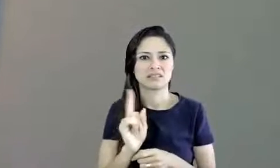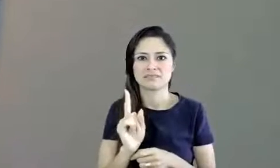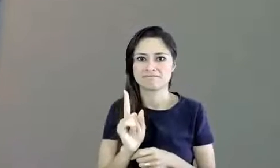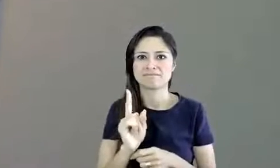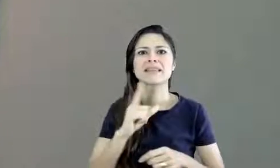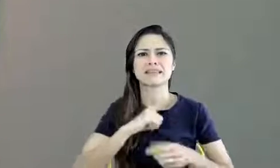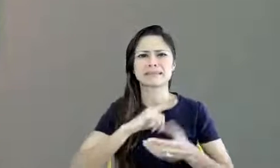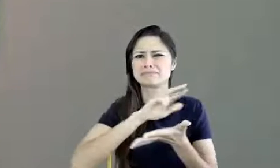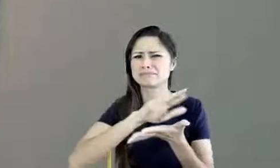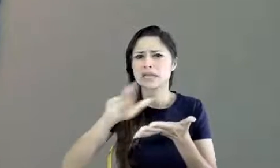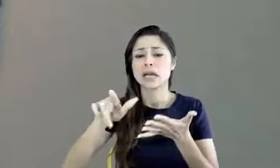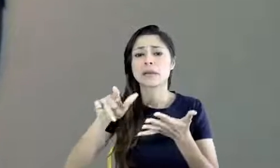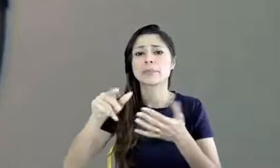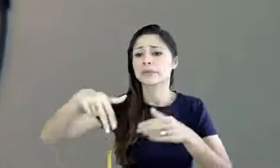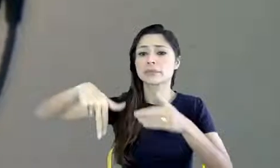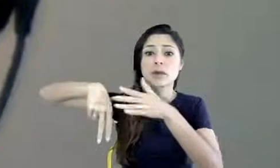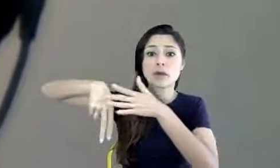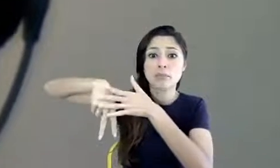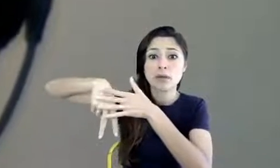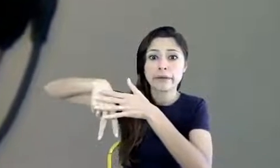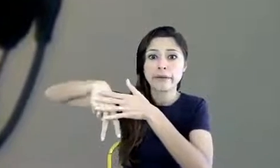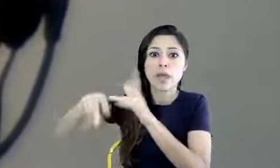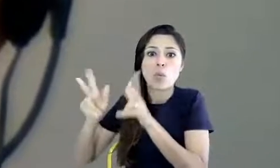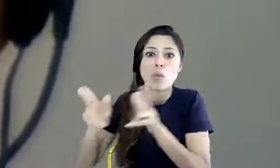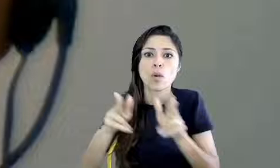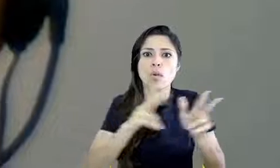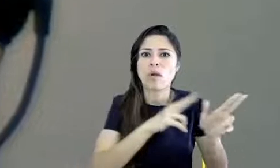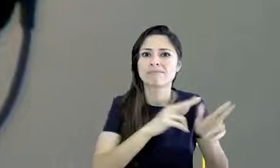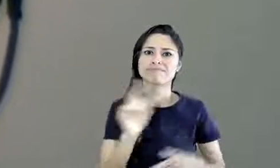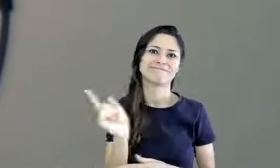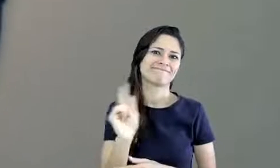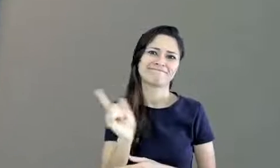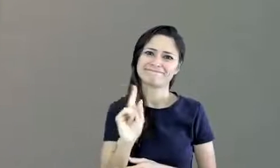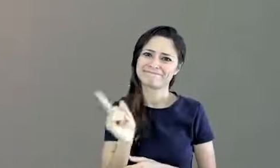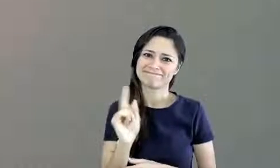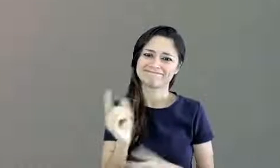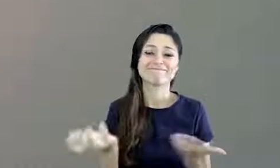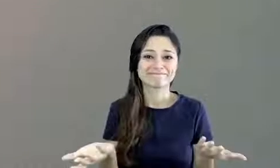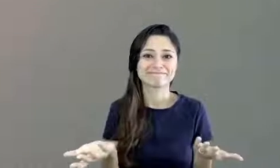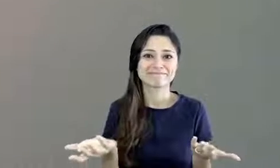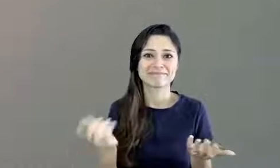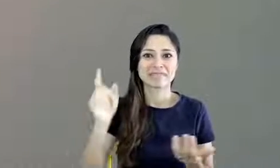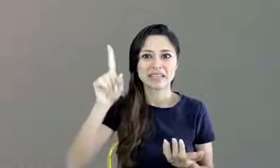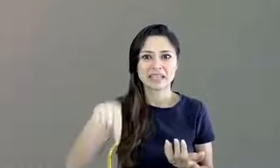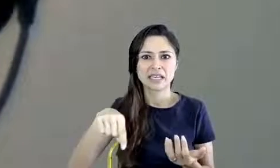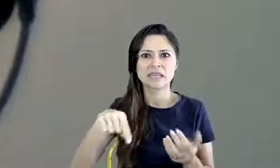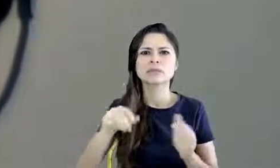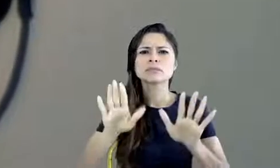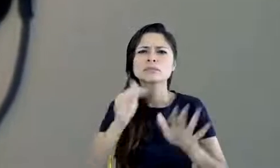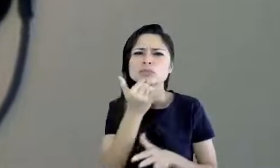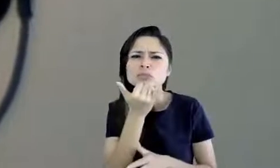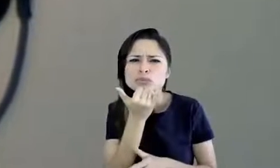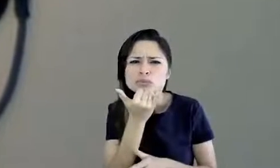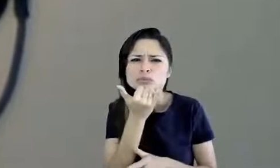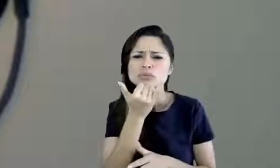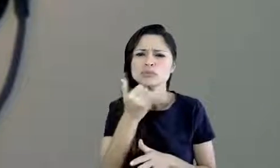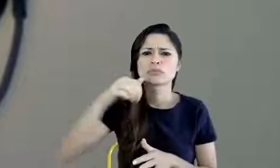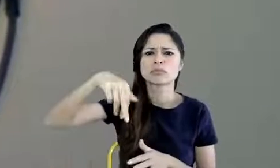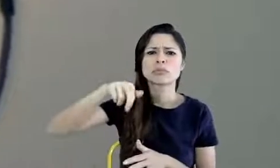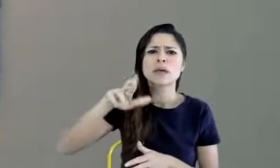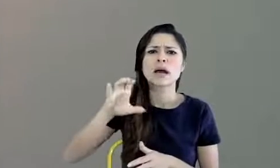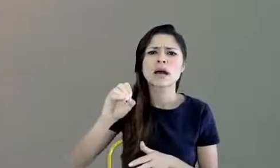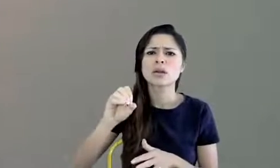nenhum paciente é exatamente idêntico ao outro. Isso determina... Marco, desculpa, Marco, a gente não está conseguindo ver sua